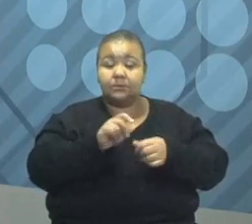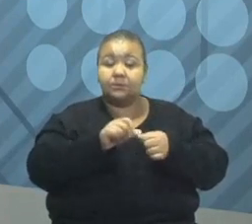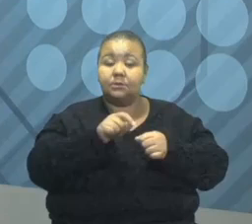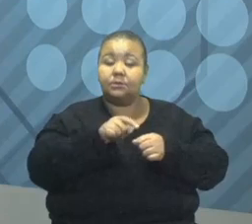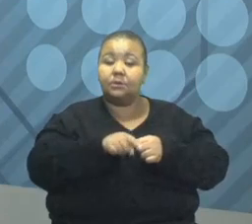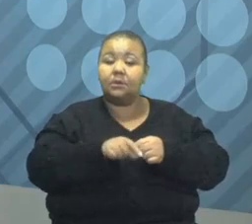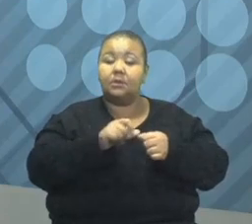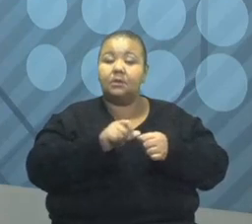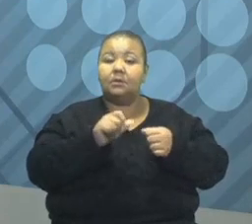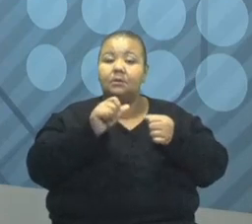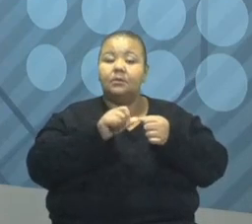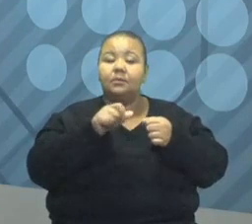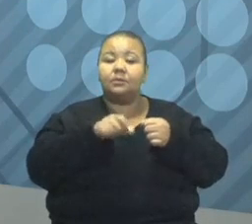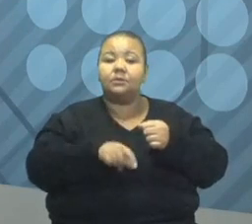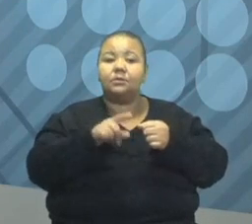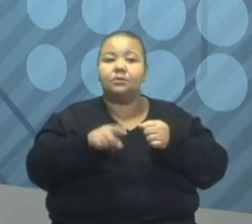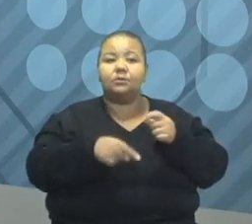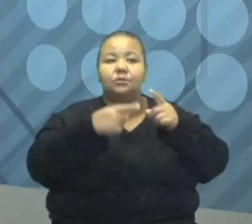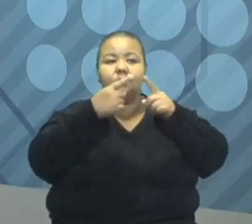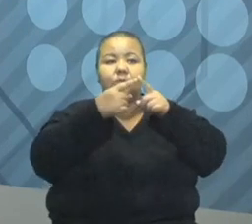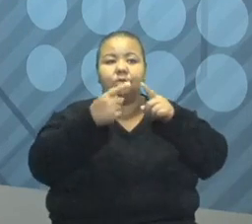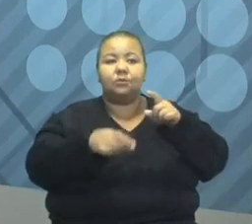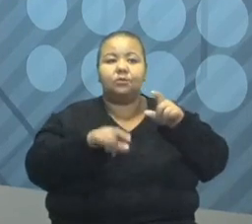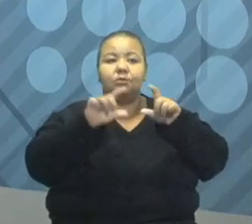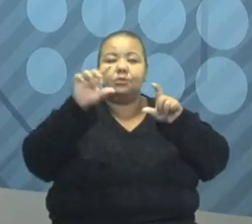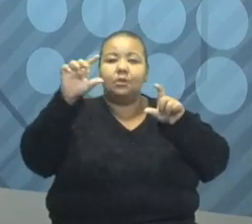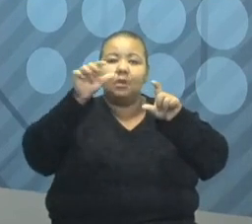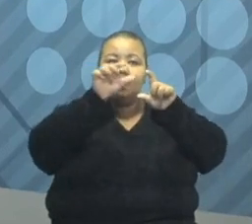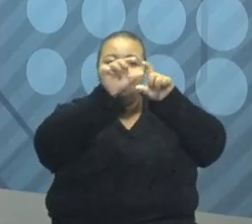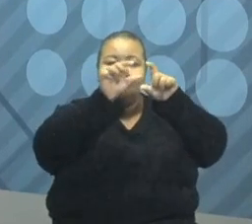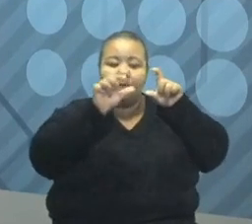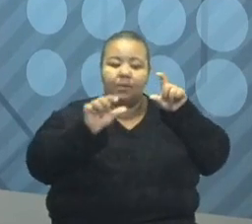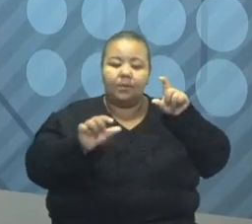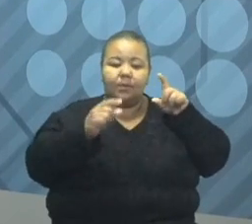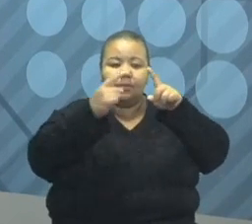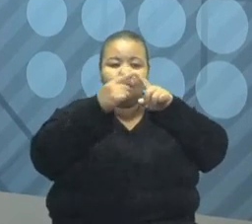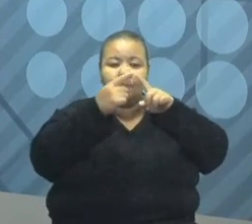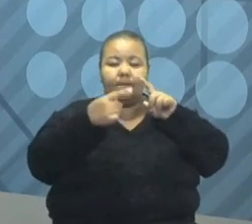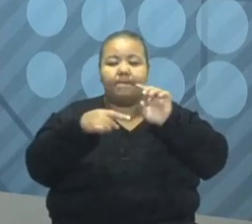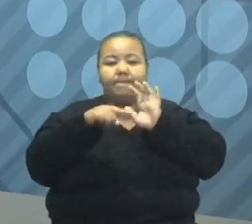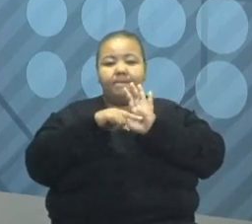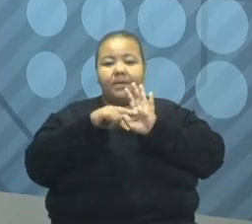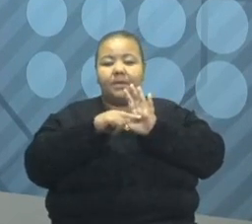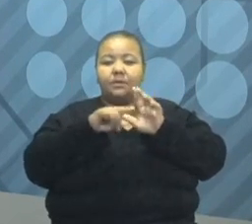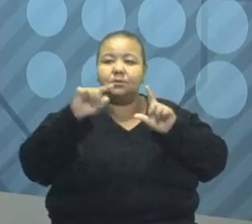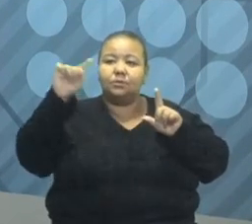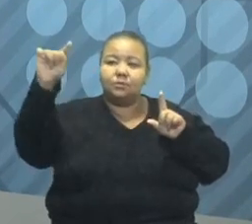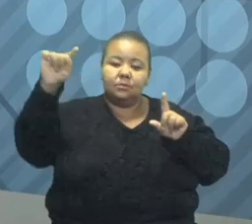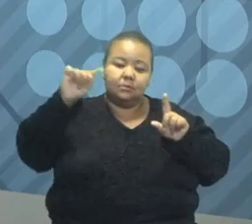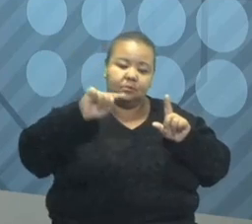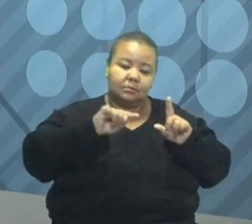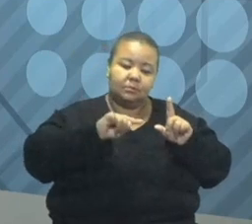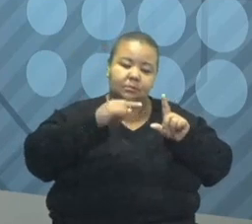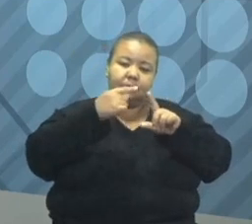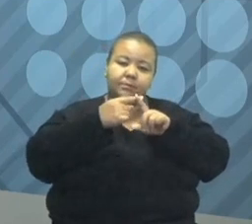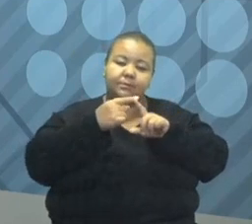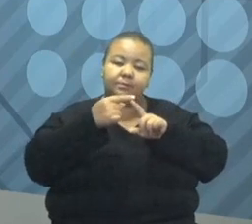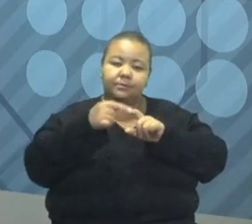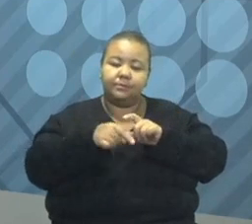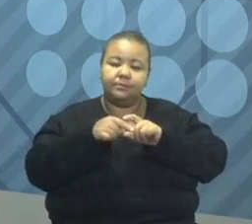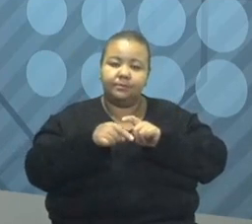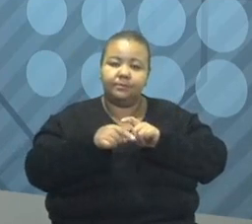fazemos? Realizamos o produto dos elementos da diagonal principal menos o produto dos elementos da